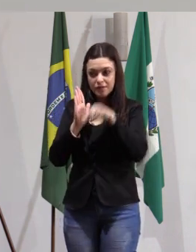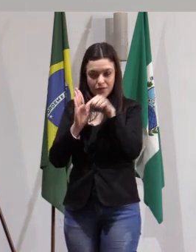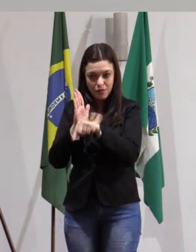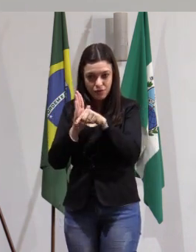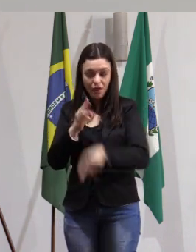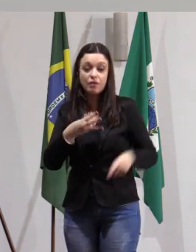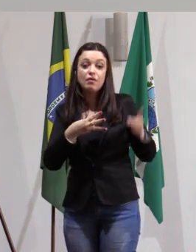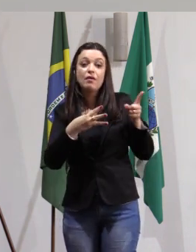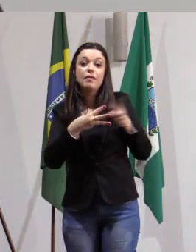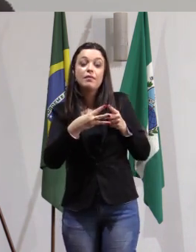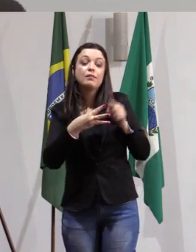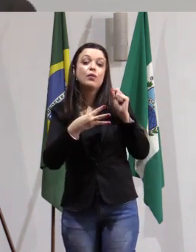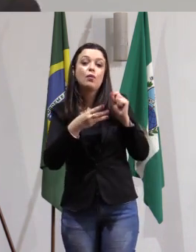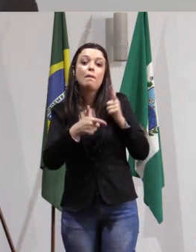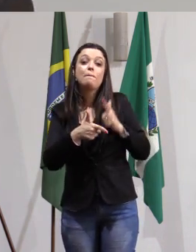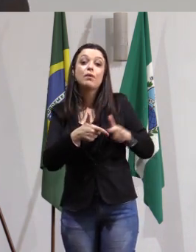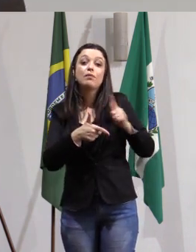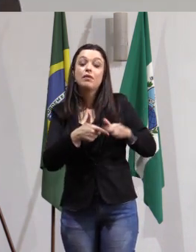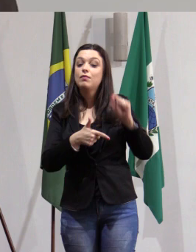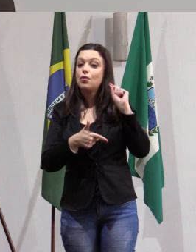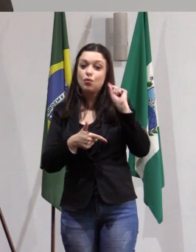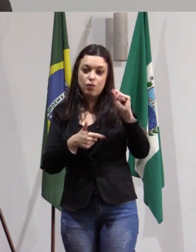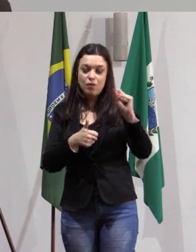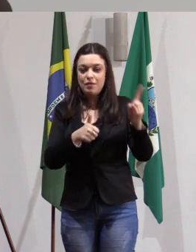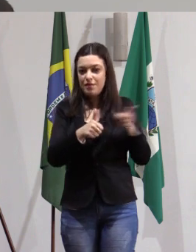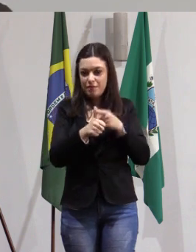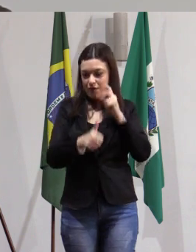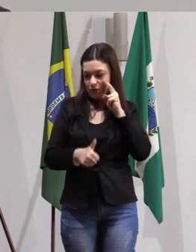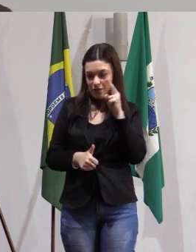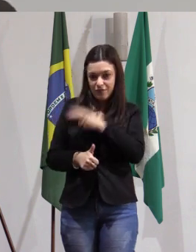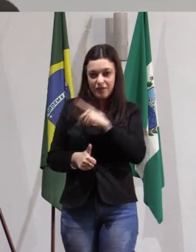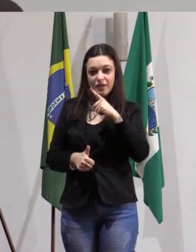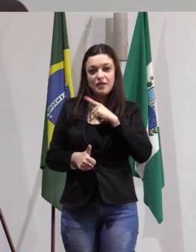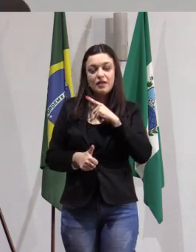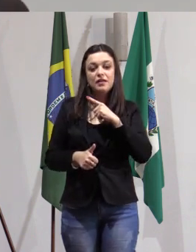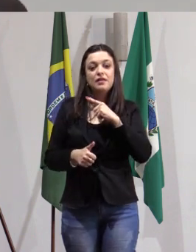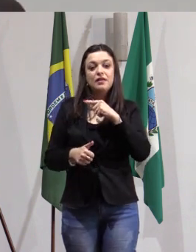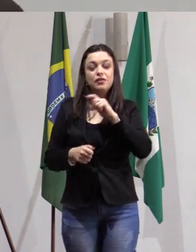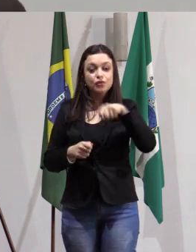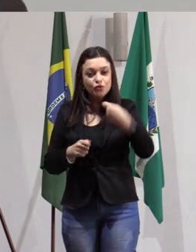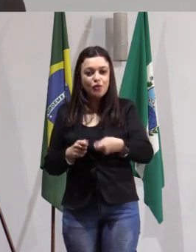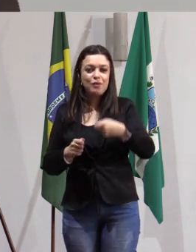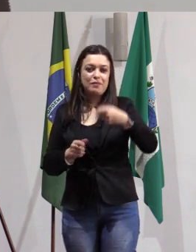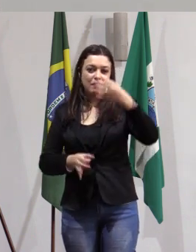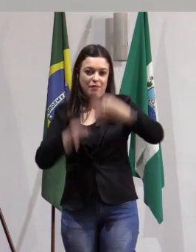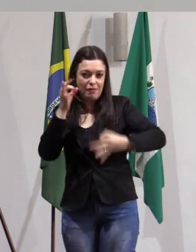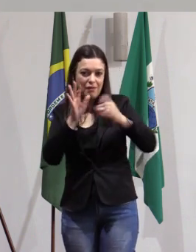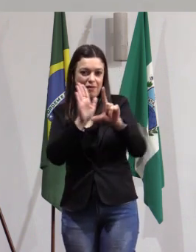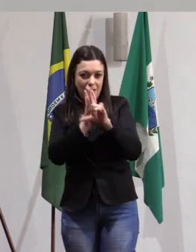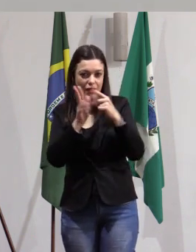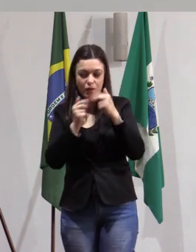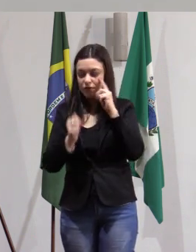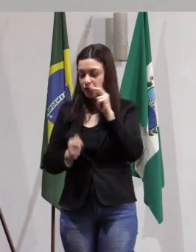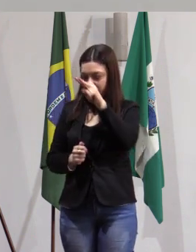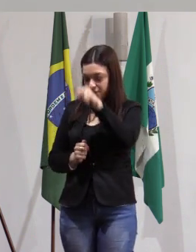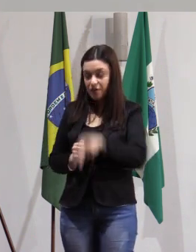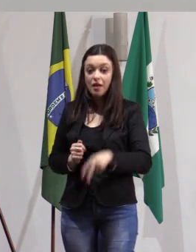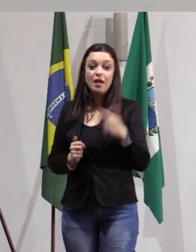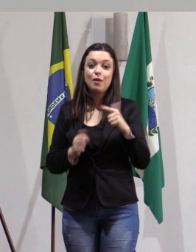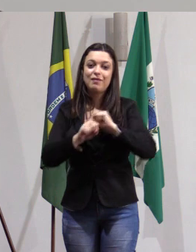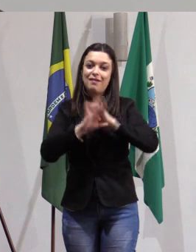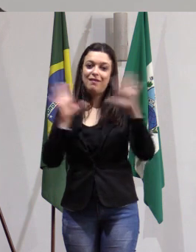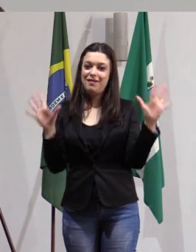A primeira ordem de problemas, seguramente isso pode no processo legislativo ser lapidado, é uma infinidade de